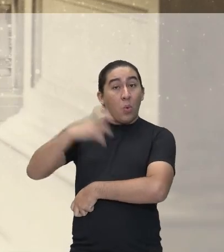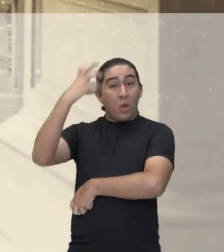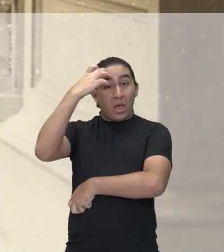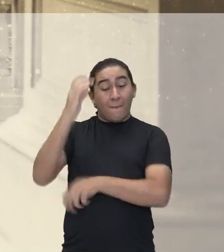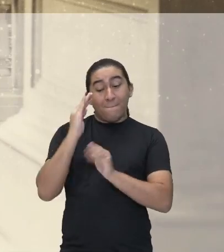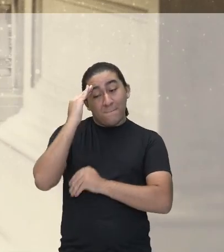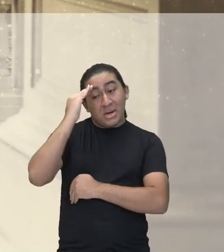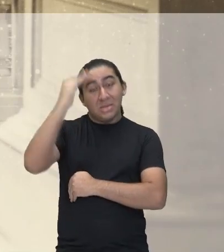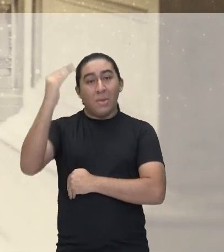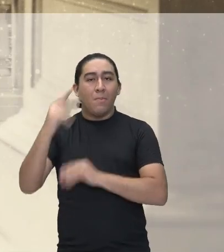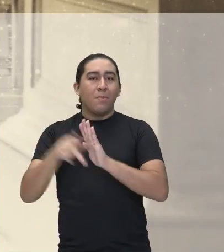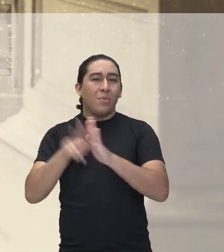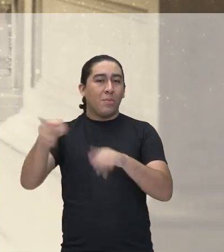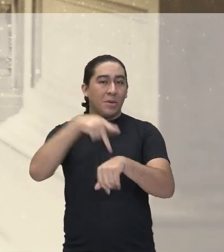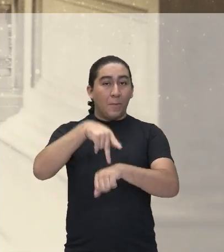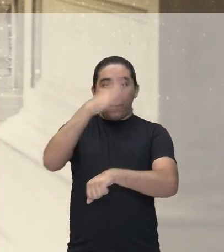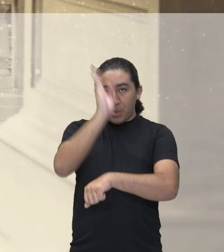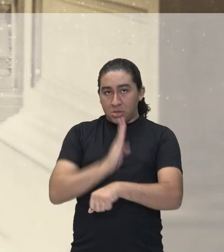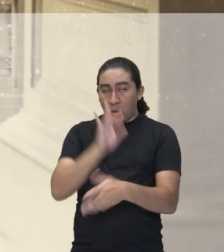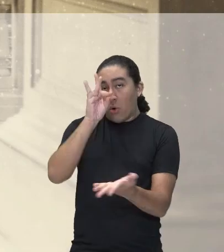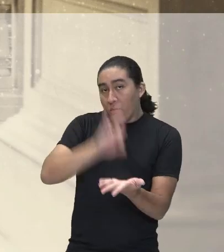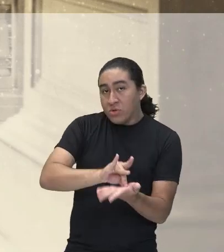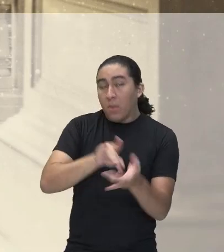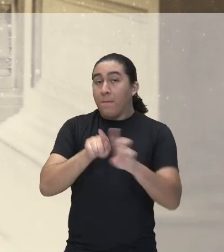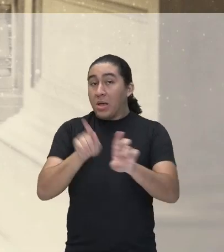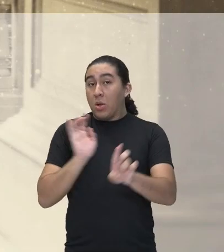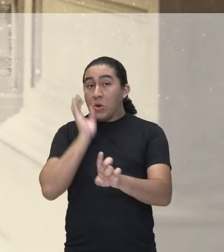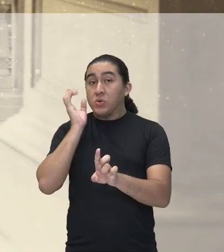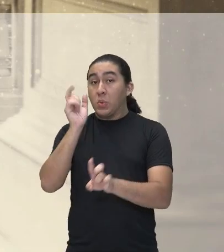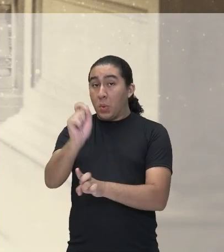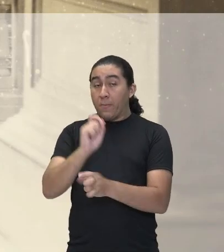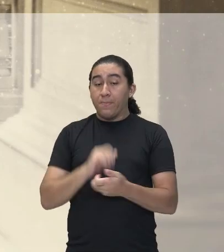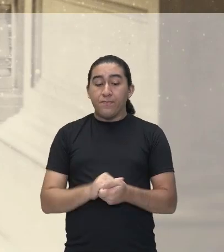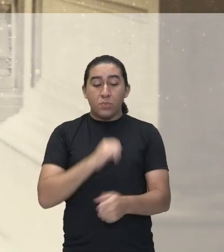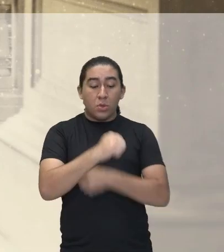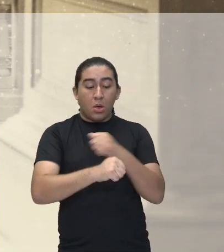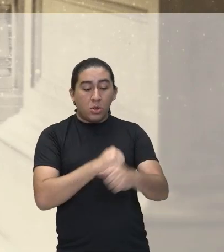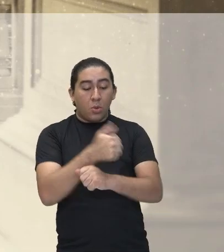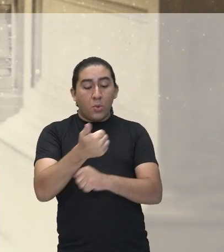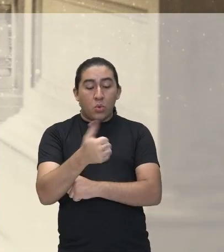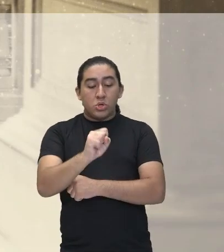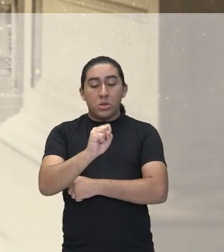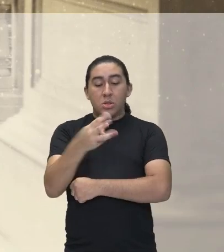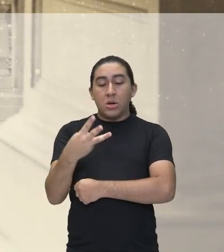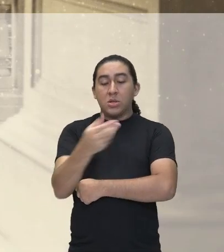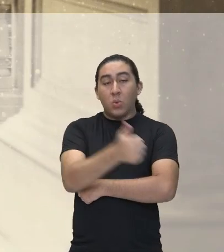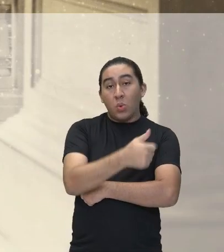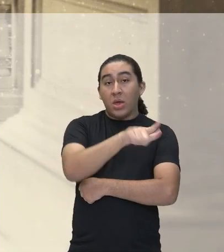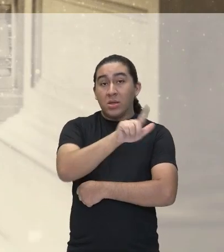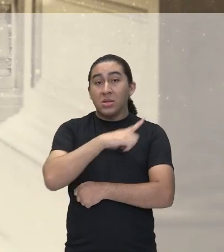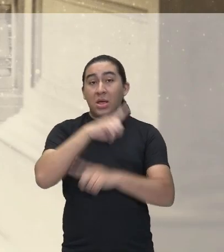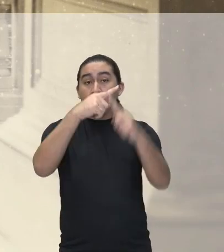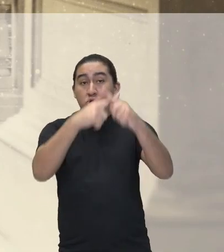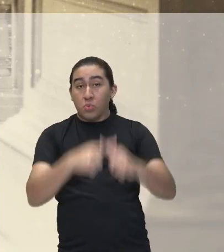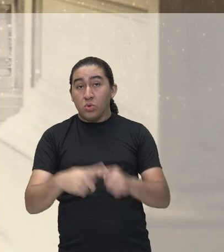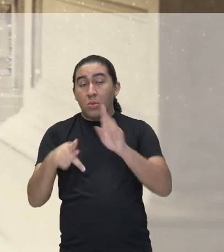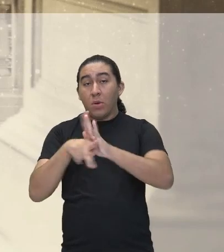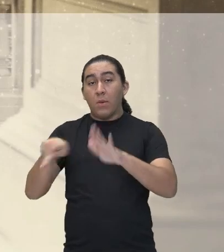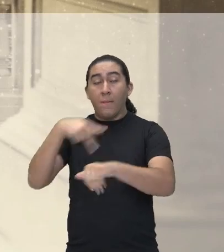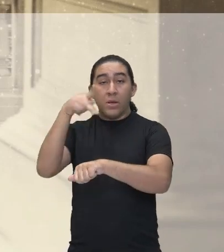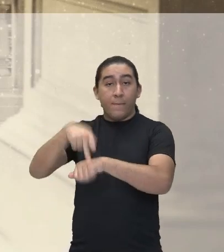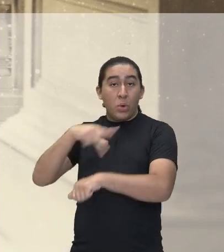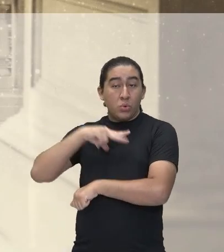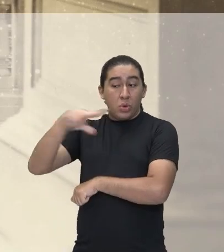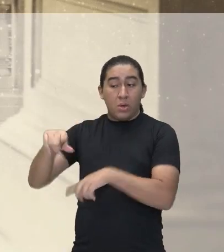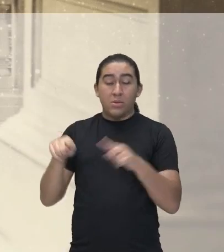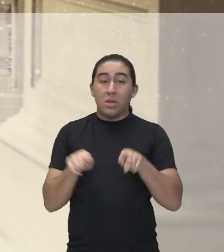absolutista aqui no Brasil, tá? O que acontece? A partir de 1831, ele se envolve numa disputa lá em Portugal também.